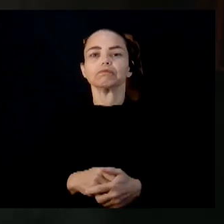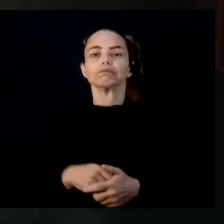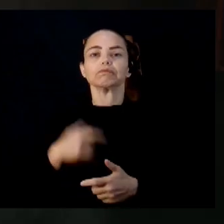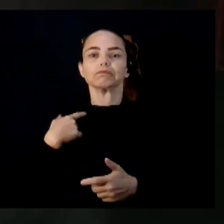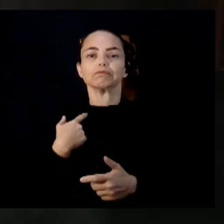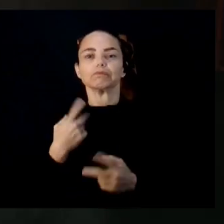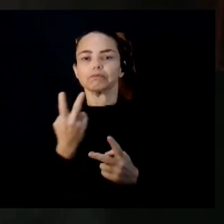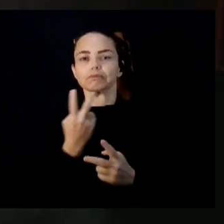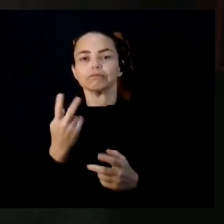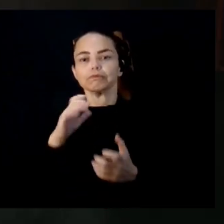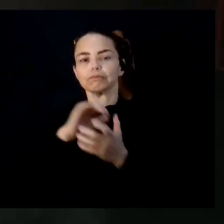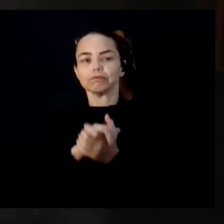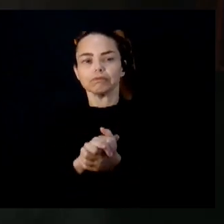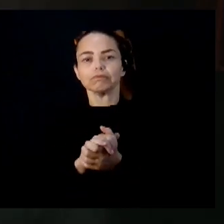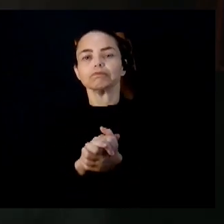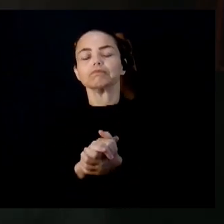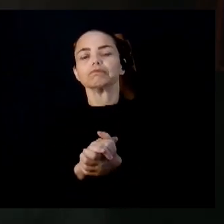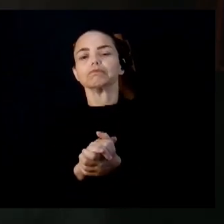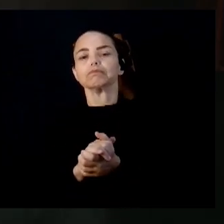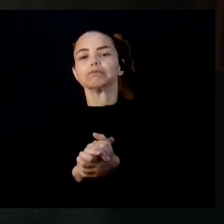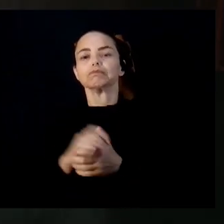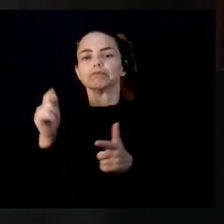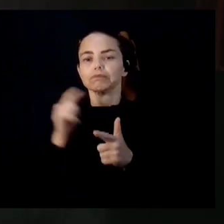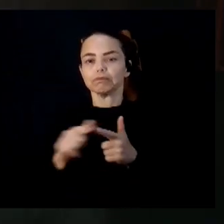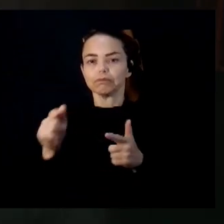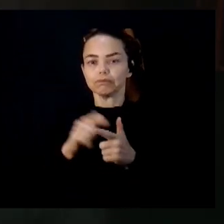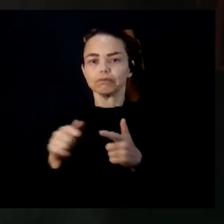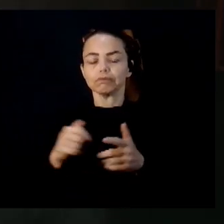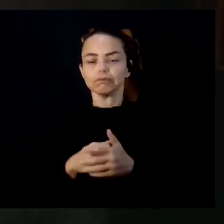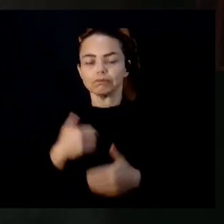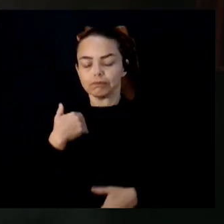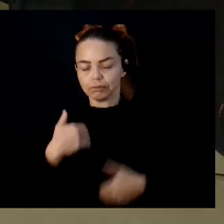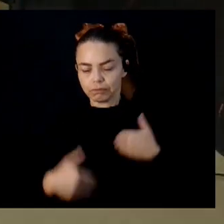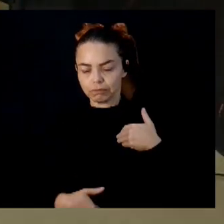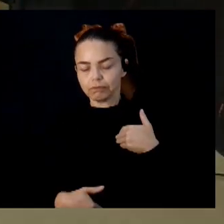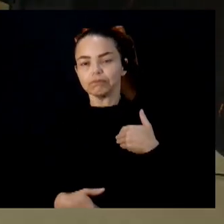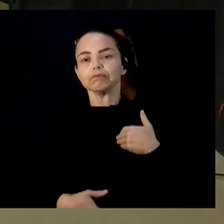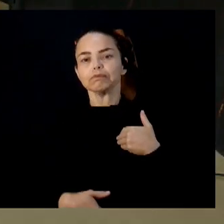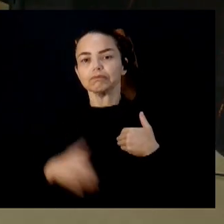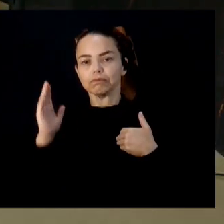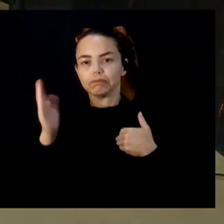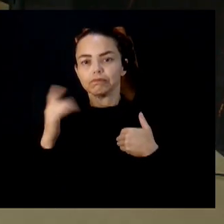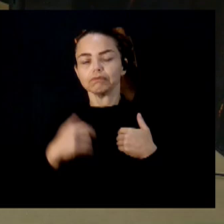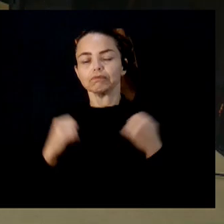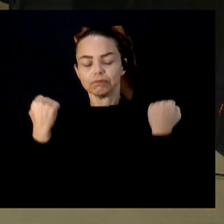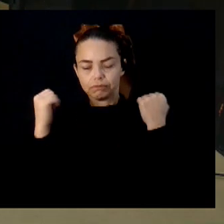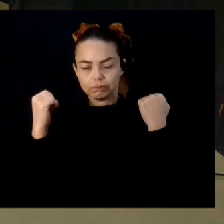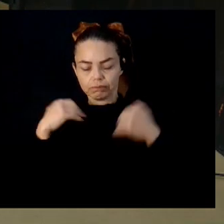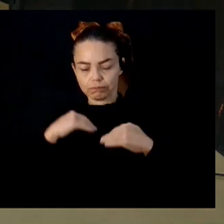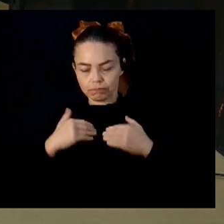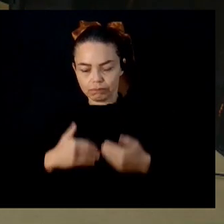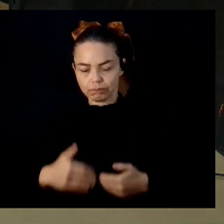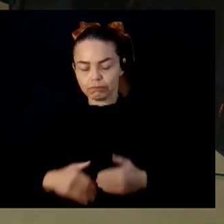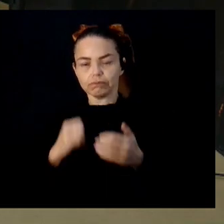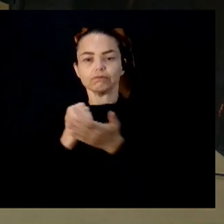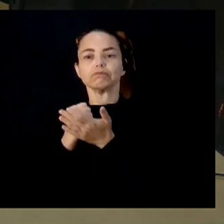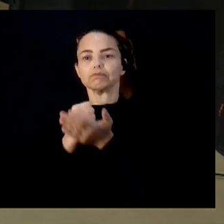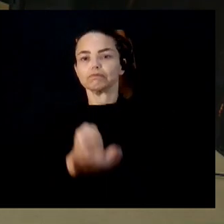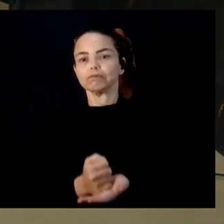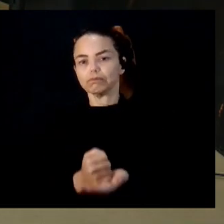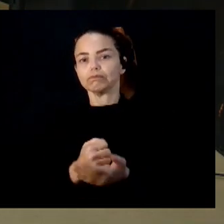casal, assim, por exemplo, um está com uma questão com o corpo e o outro que já está mais sarado, acaba ajudando, e quanto